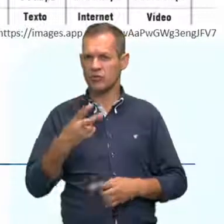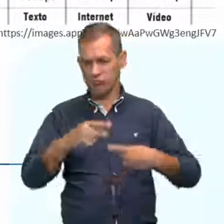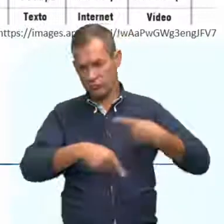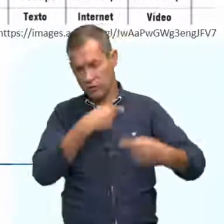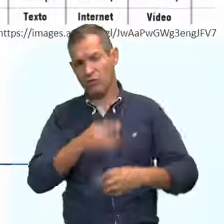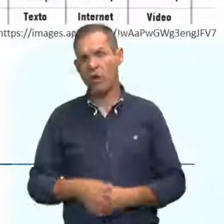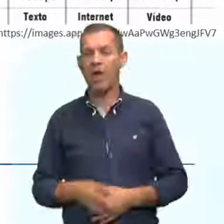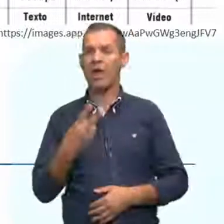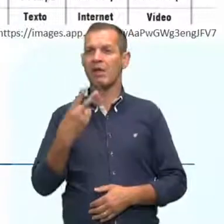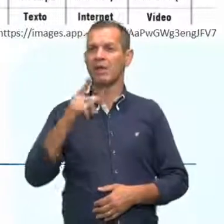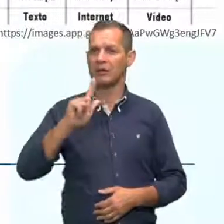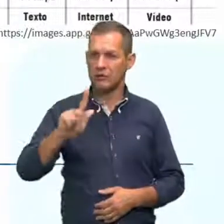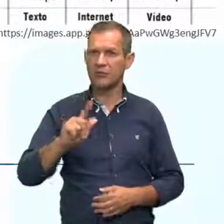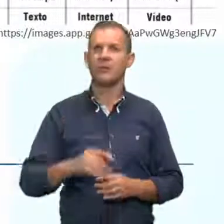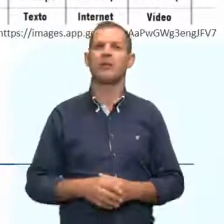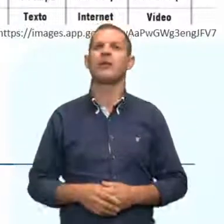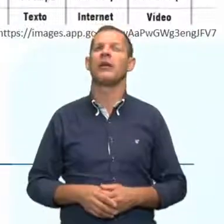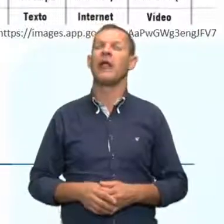geração.